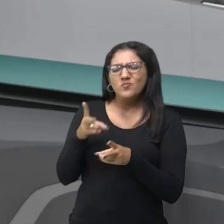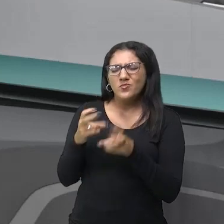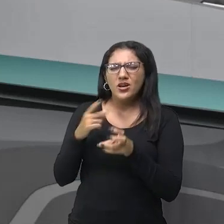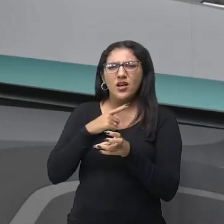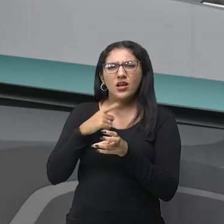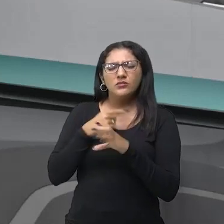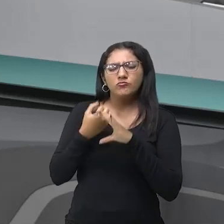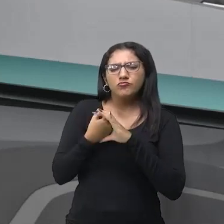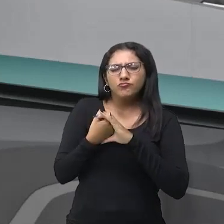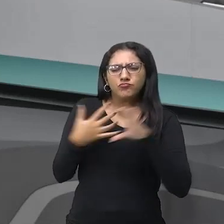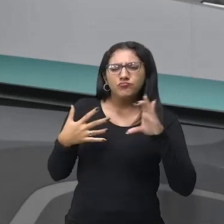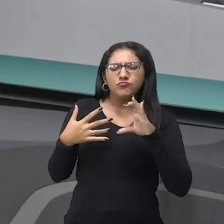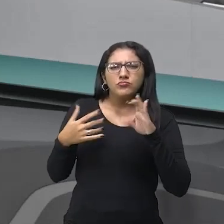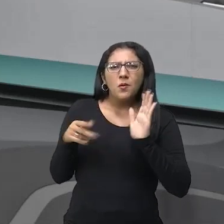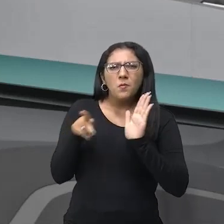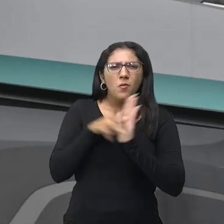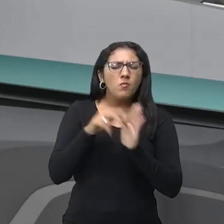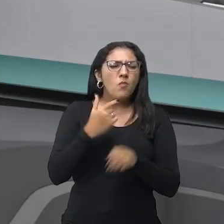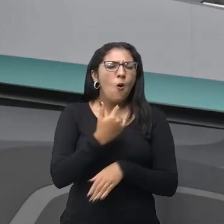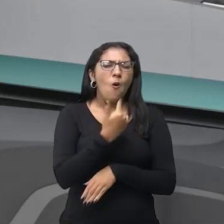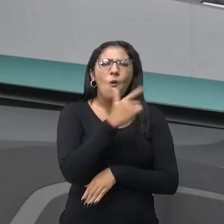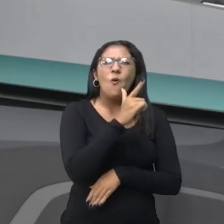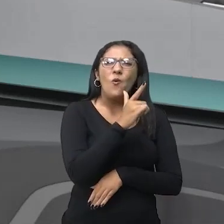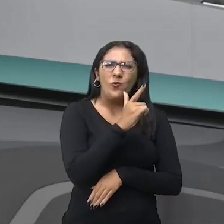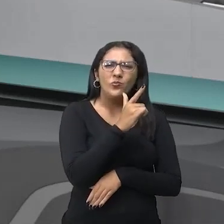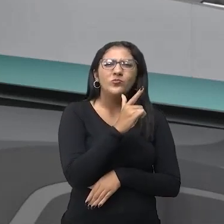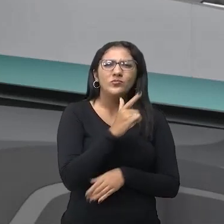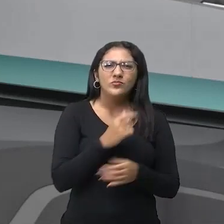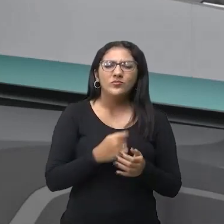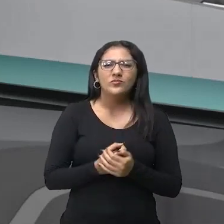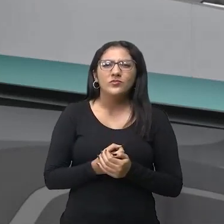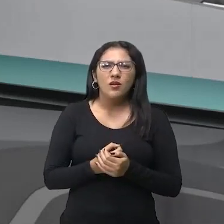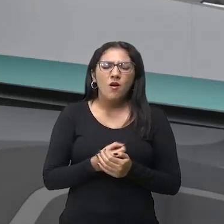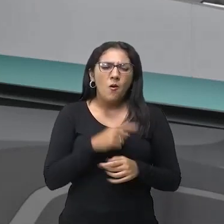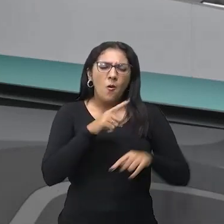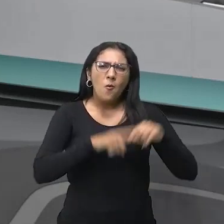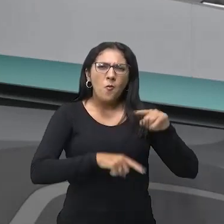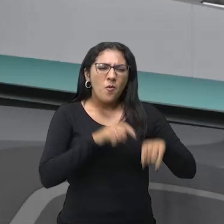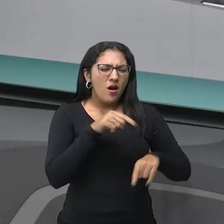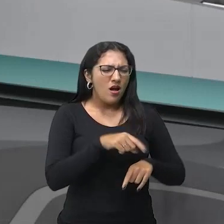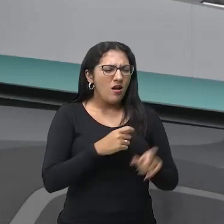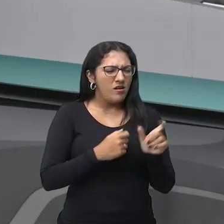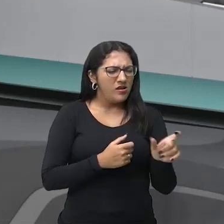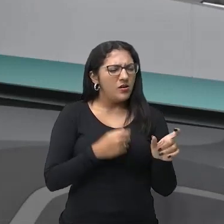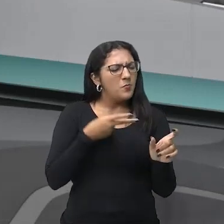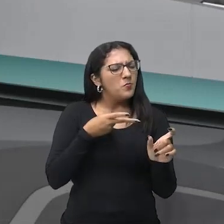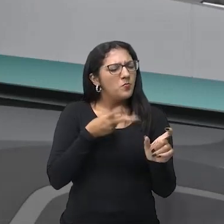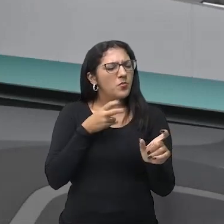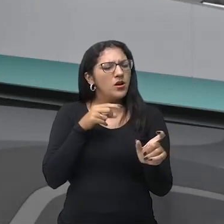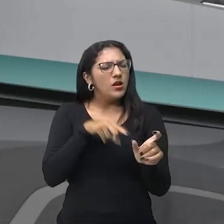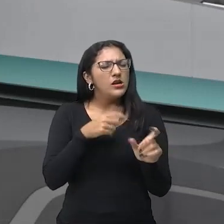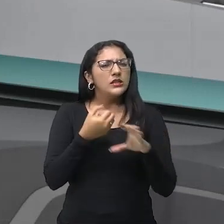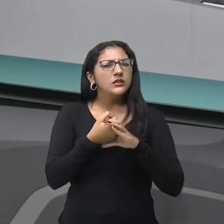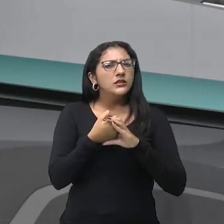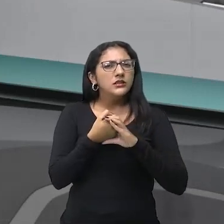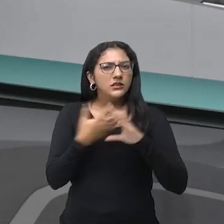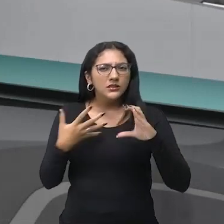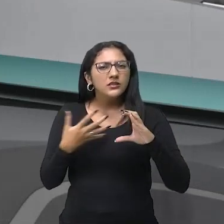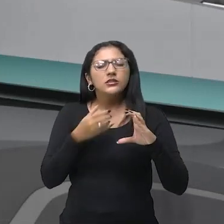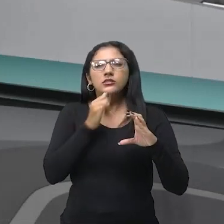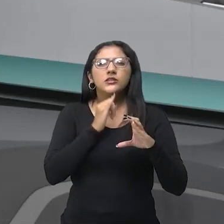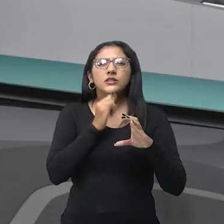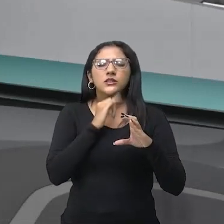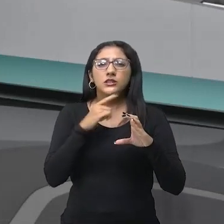enxergar coisas que são de outro ser? Olhar para um objeto e de repente enxergar nele características